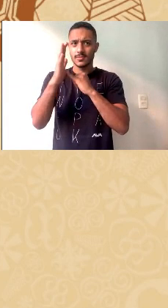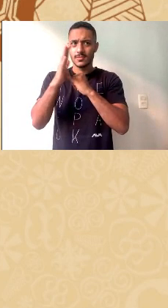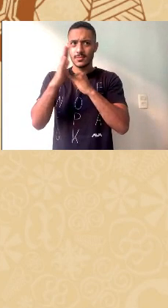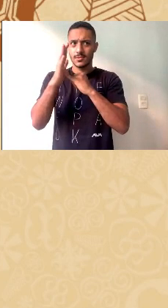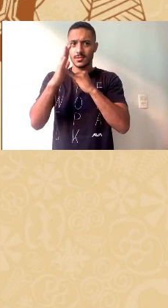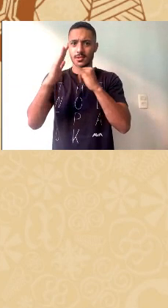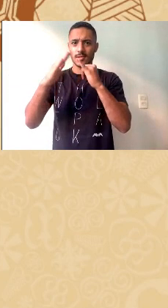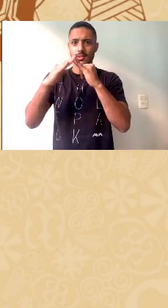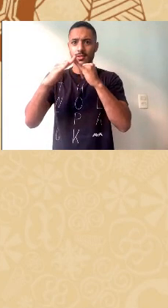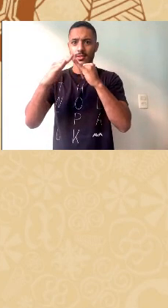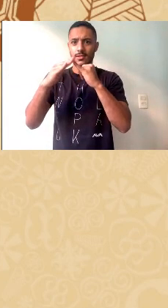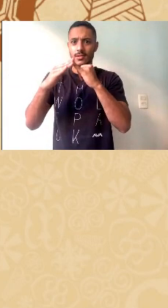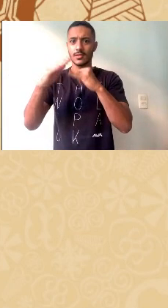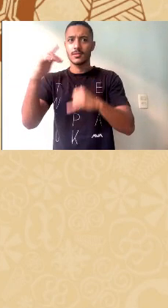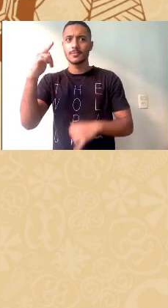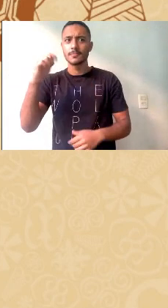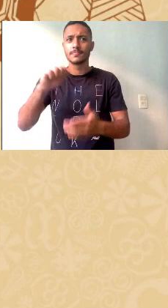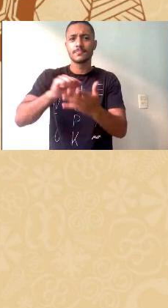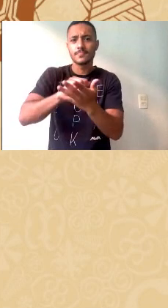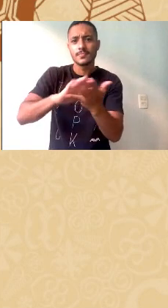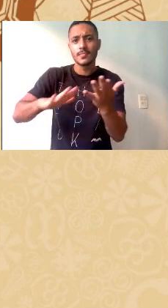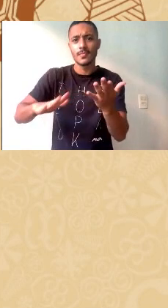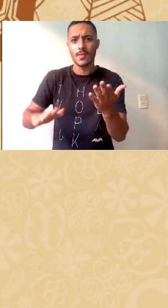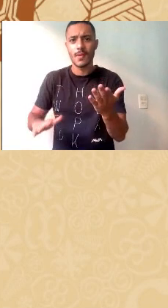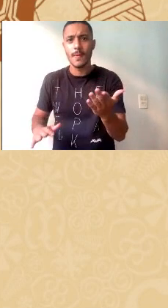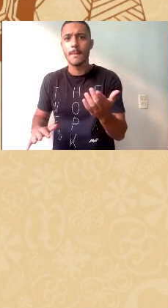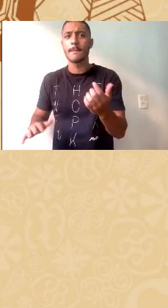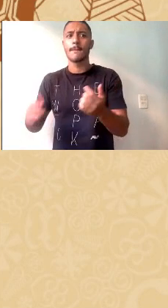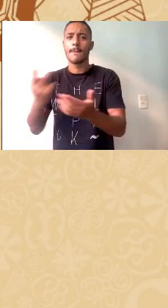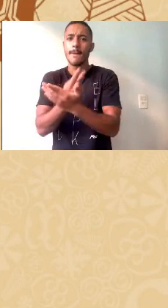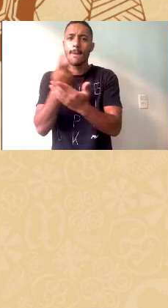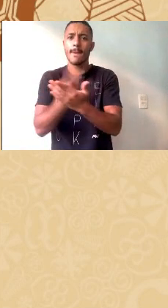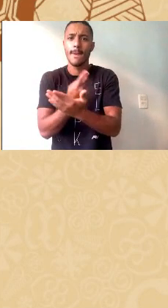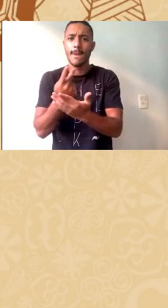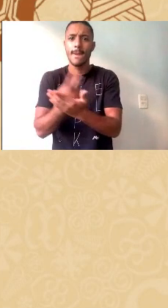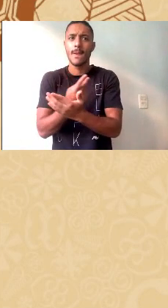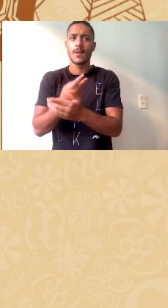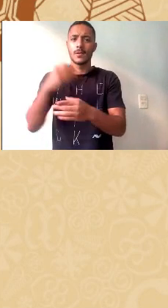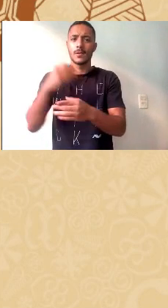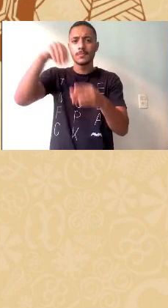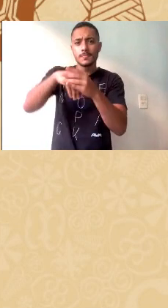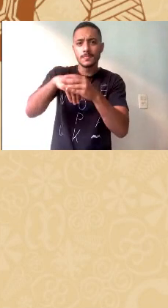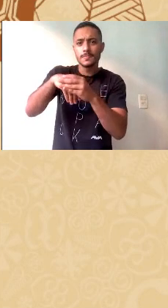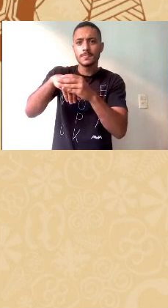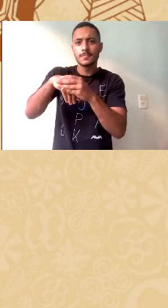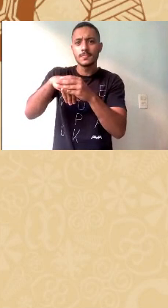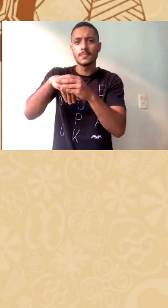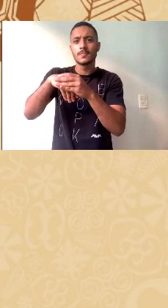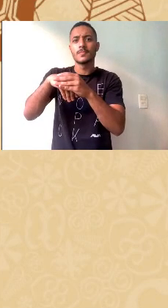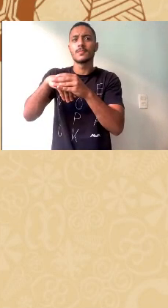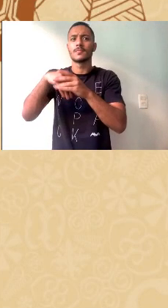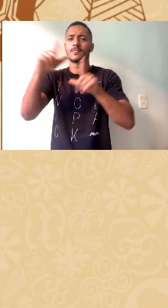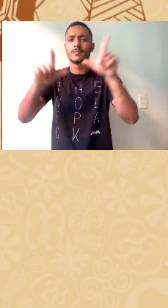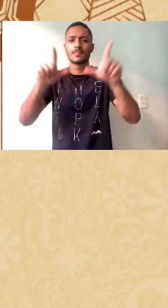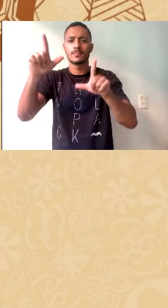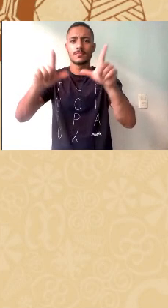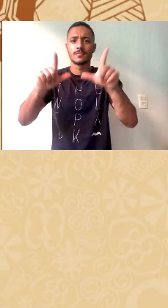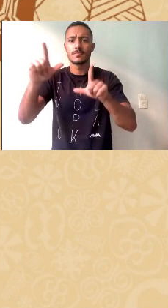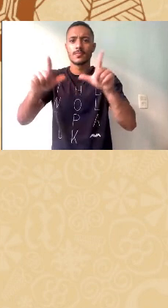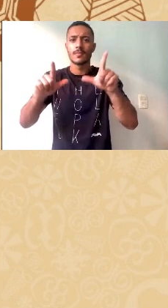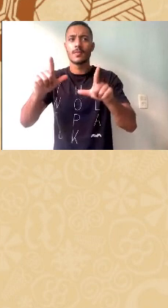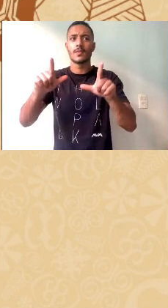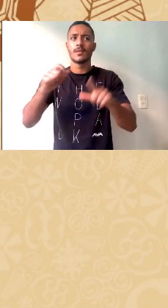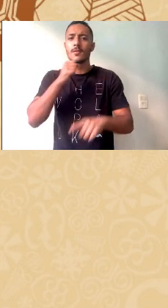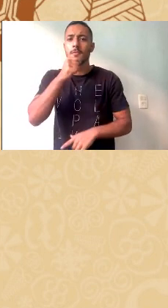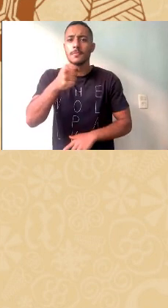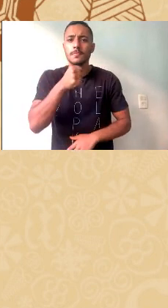atividades das funções dessa imprensa negra era denunciar, né, e apontar para possíveis saídas para